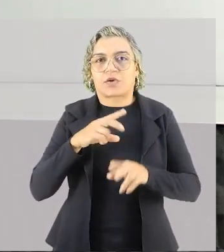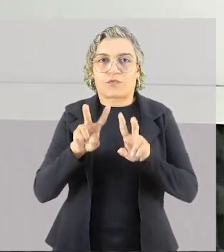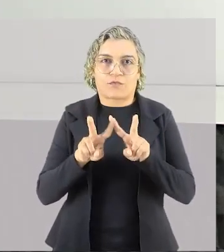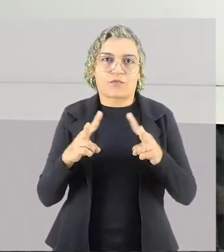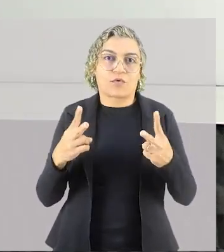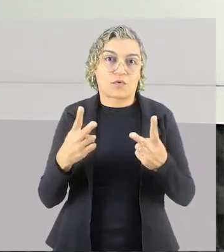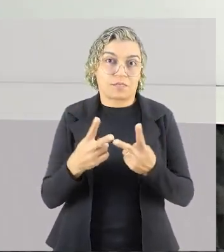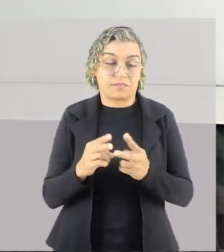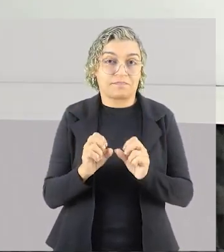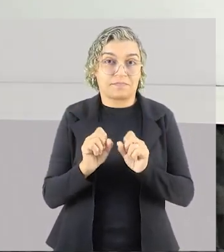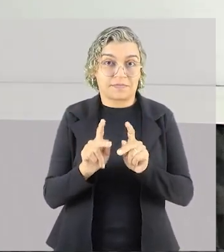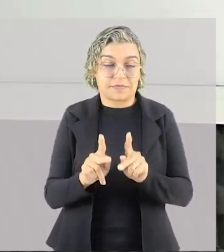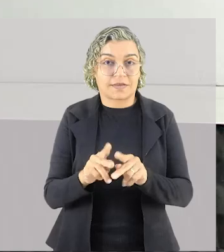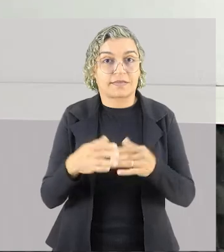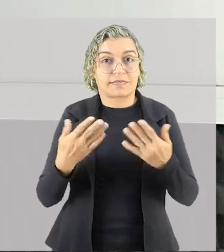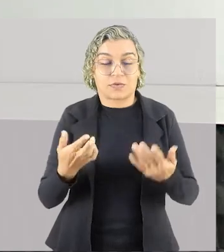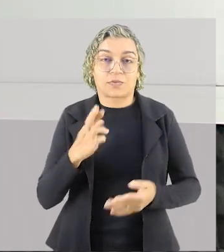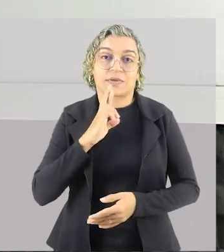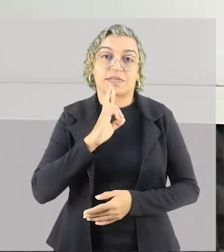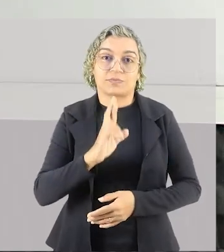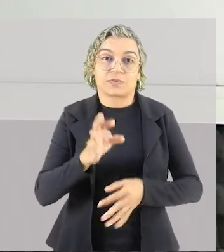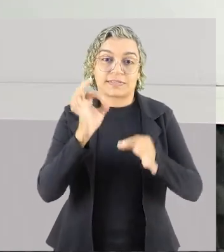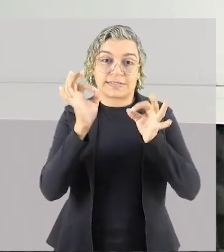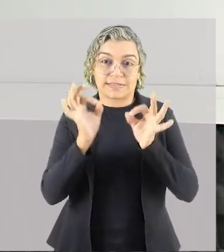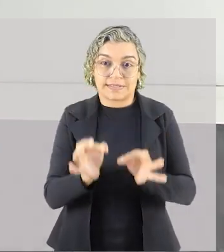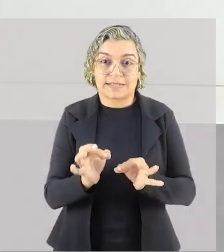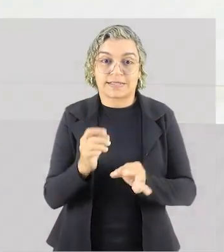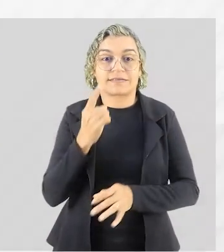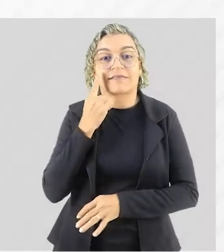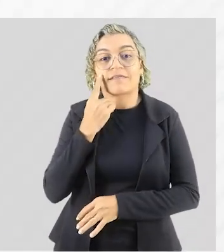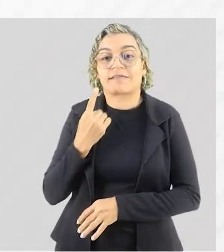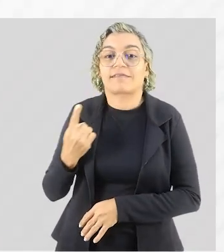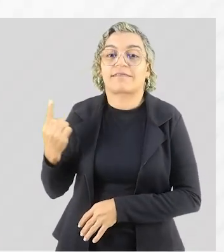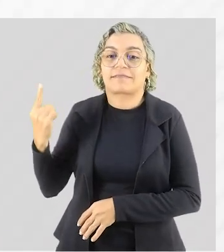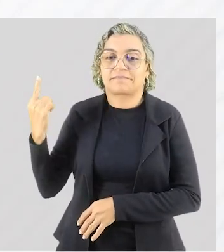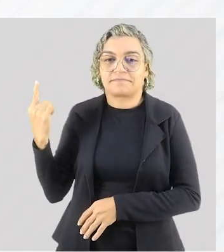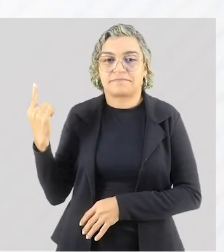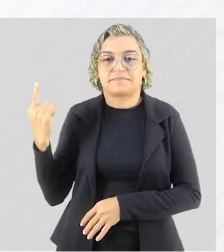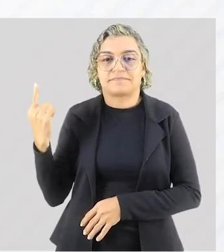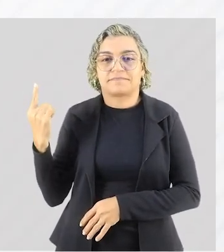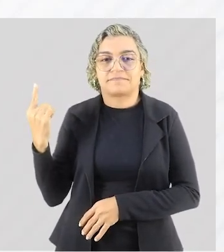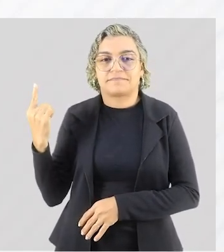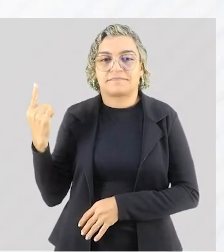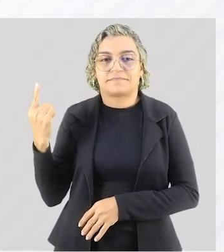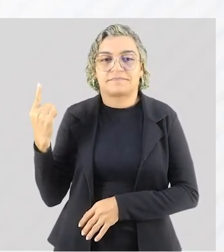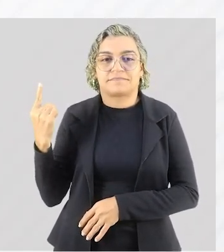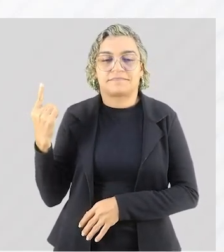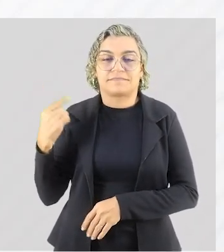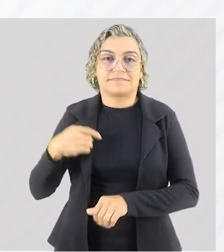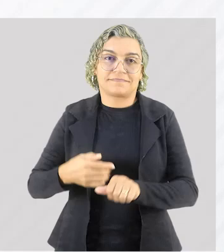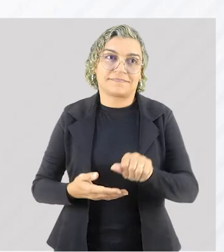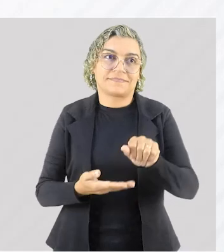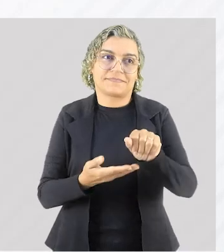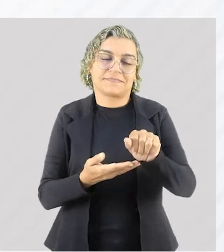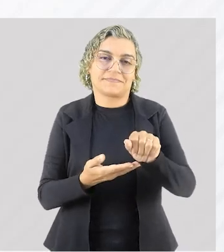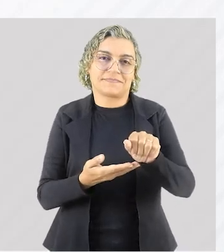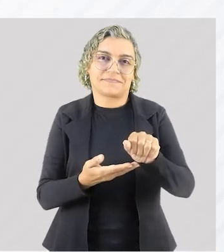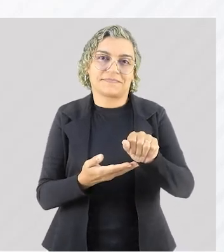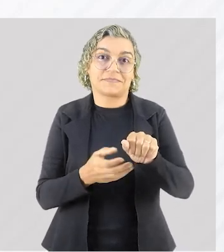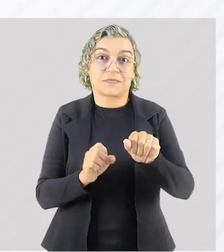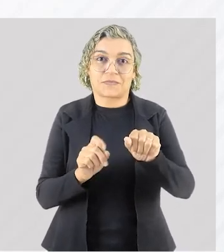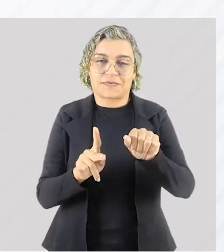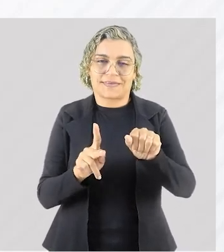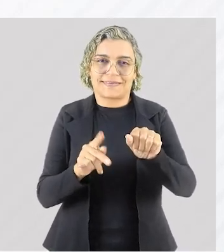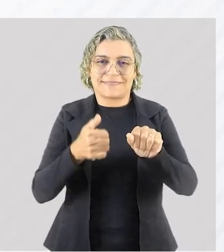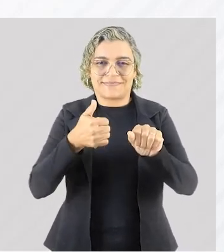aqui, certo? Então, resposta correta da nossa questão é a letra A.